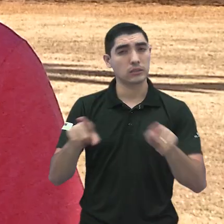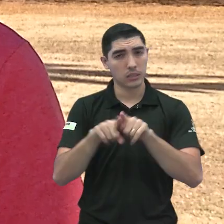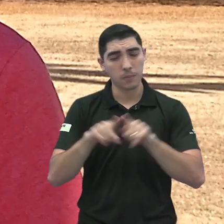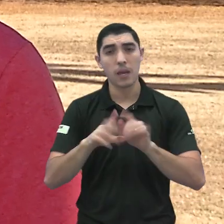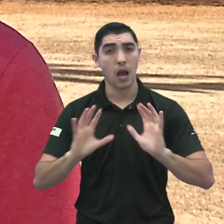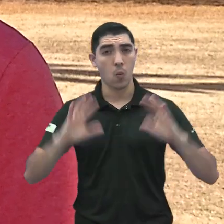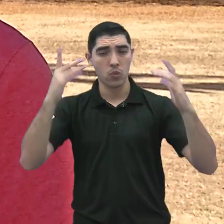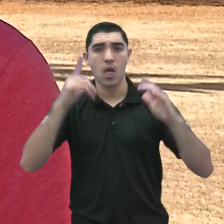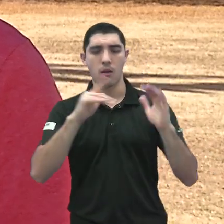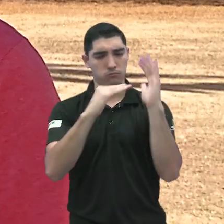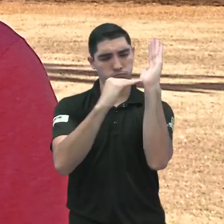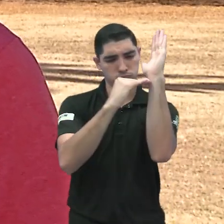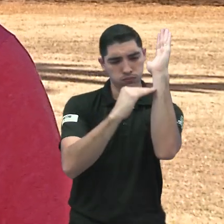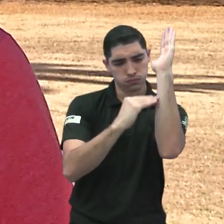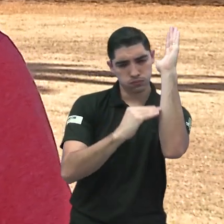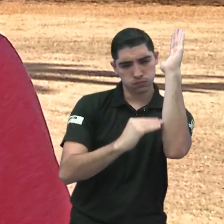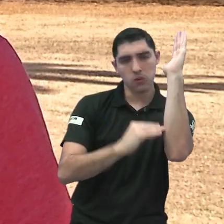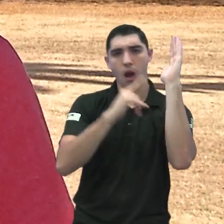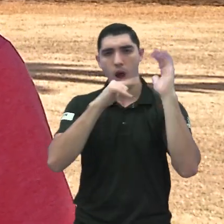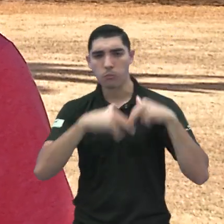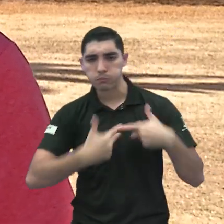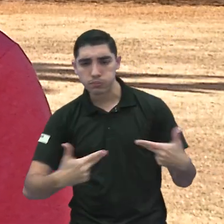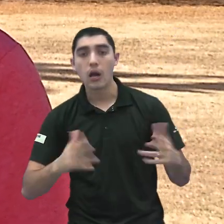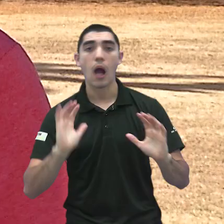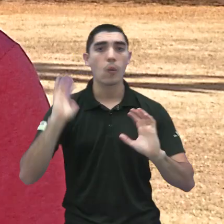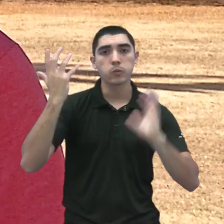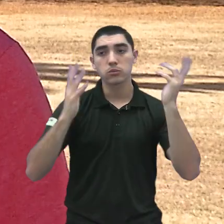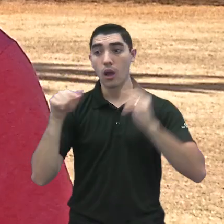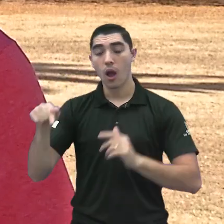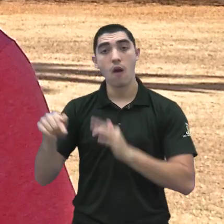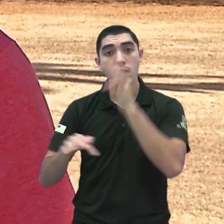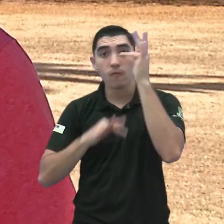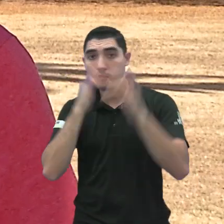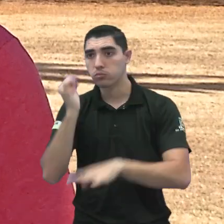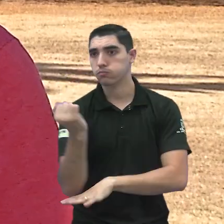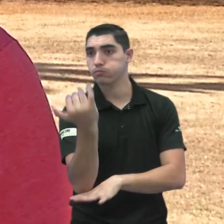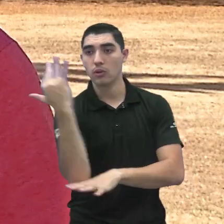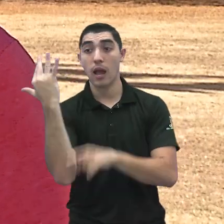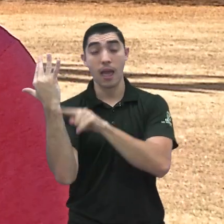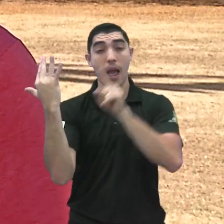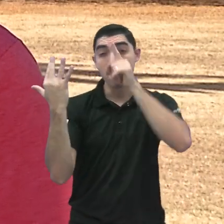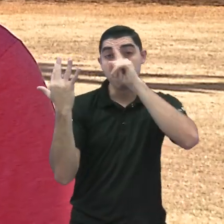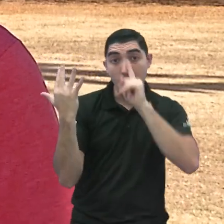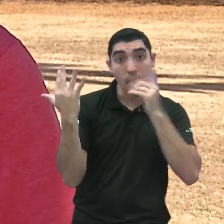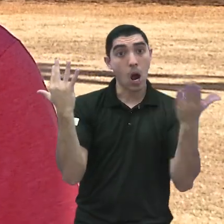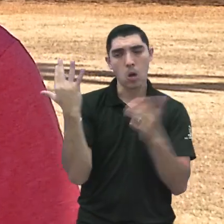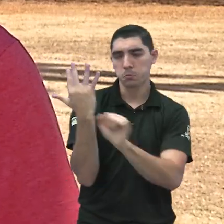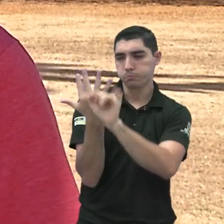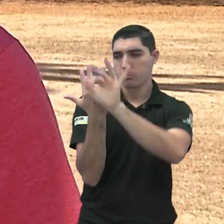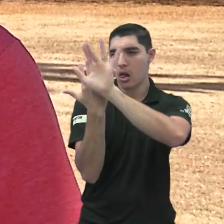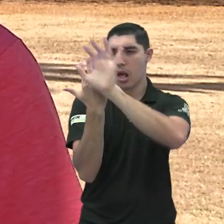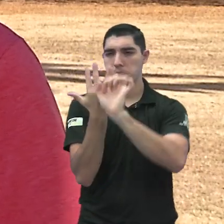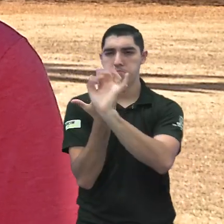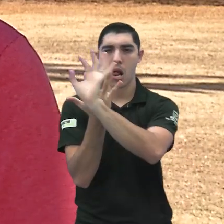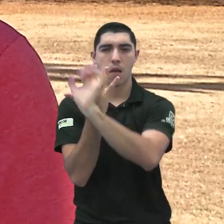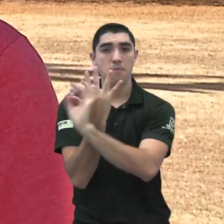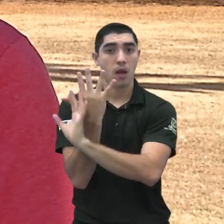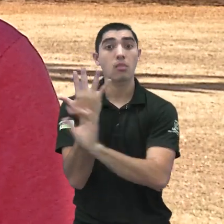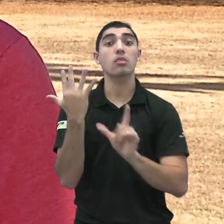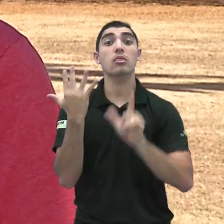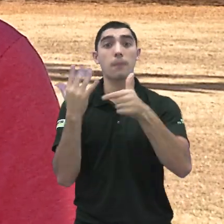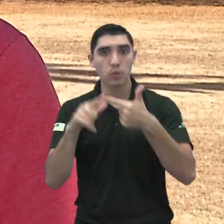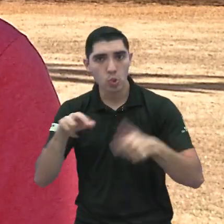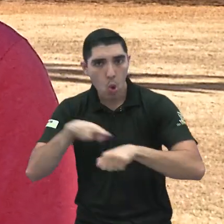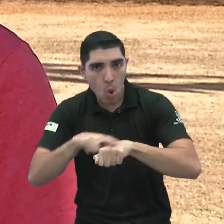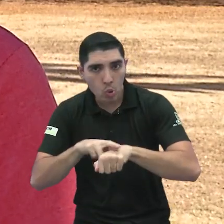O baixo índice pluviométrico e o excesso, vamos chamar assim, de frio, né, fez com que tivesse essa floração bonita do ipê amarelo